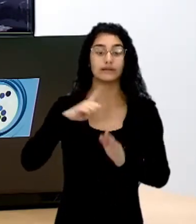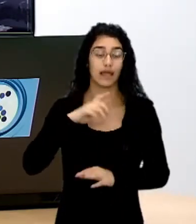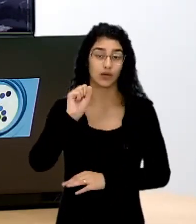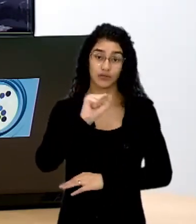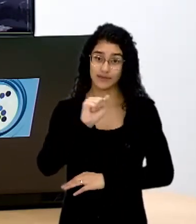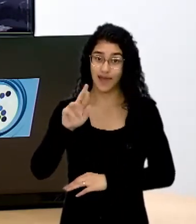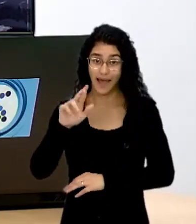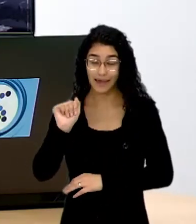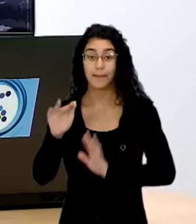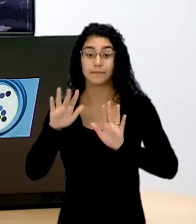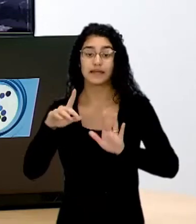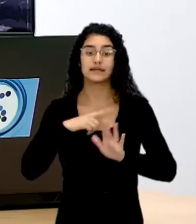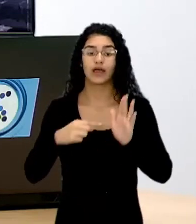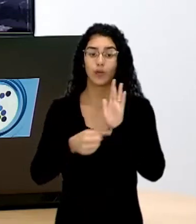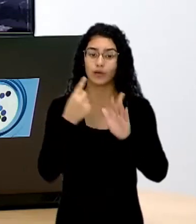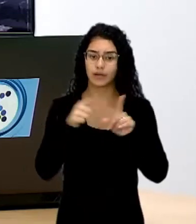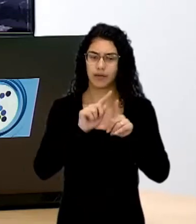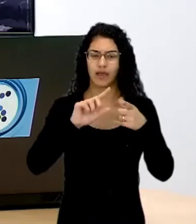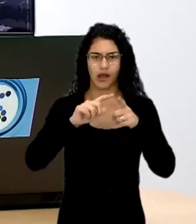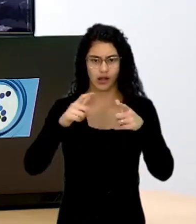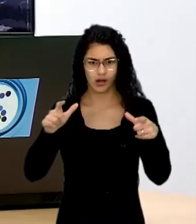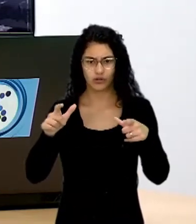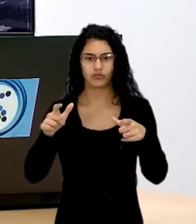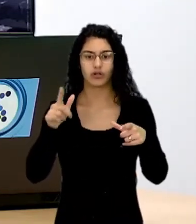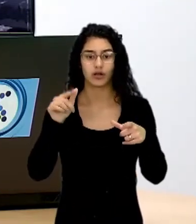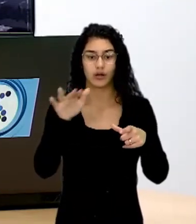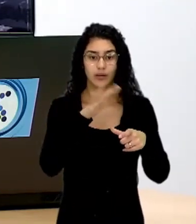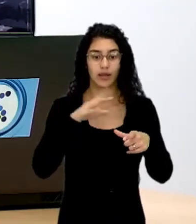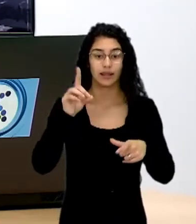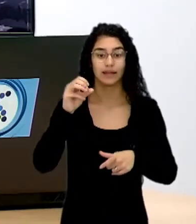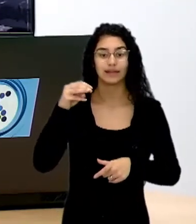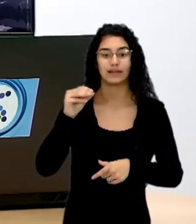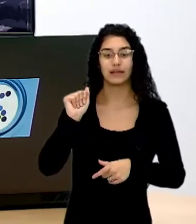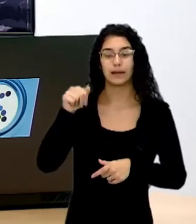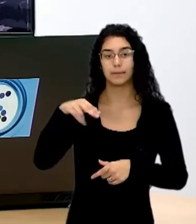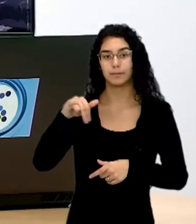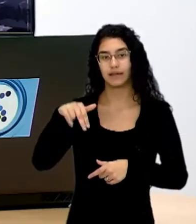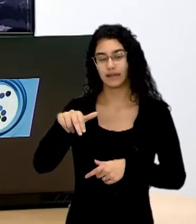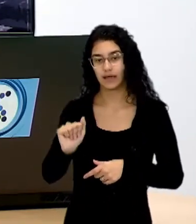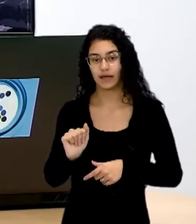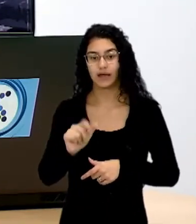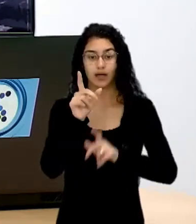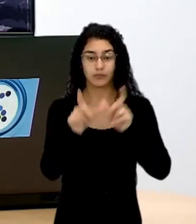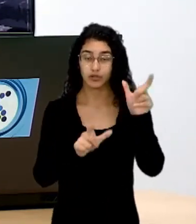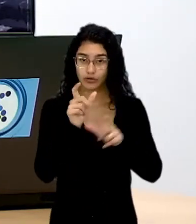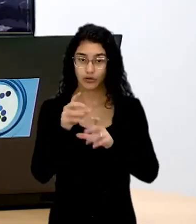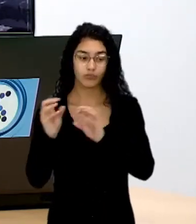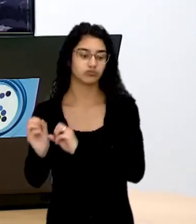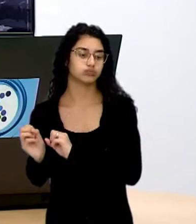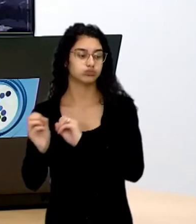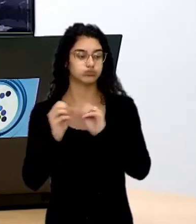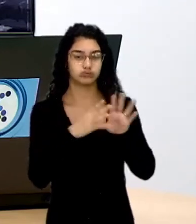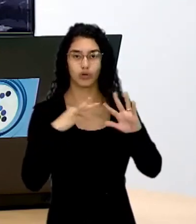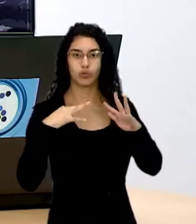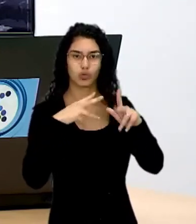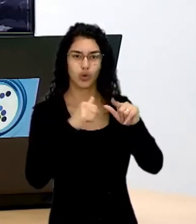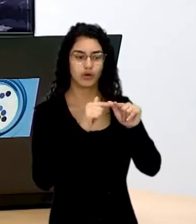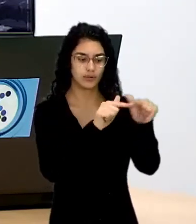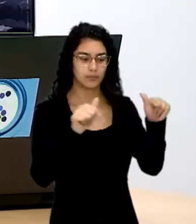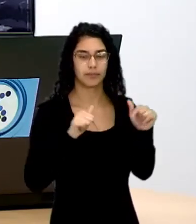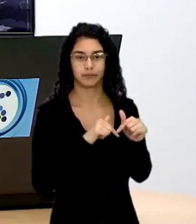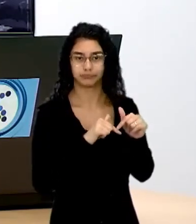mas a gente tem um deserto bastante grande na região da Namíbia. E essas pessoas foram jogadas, atiradas para